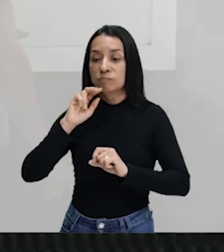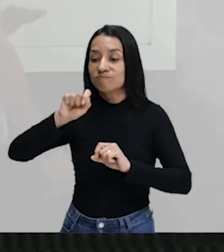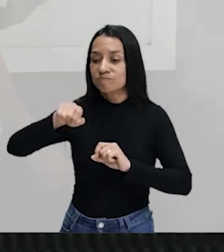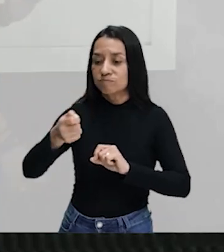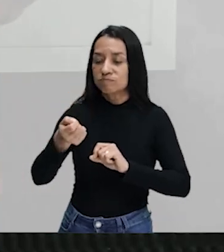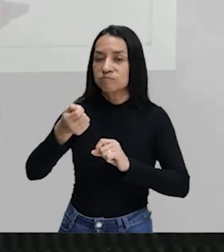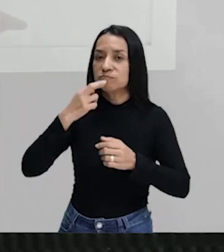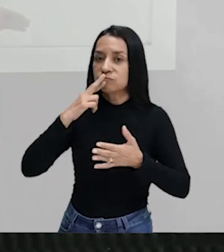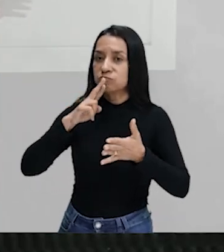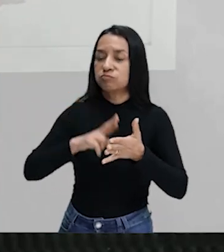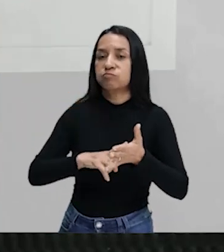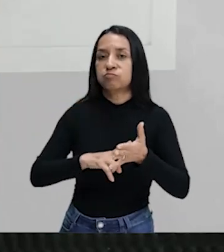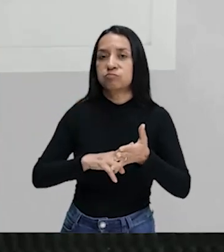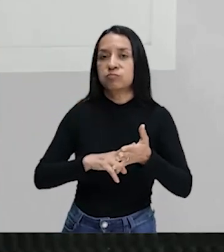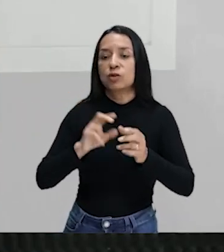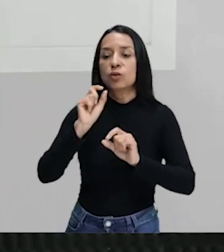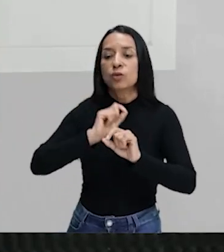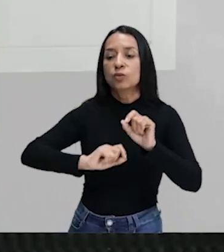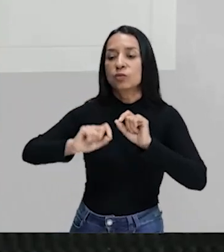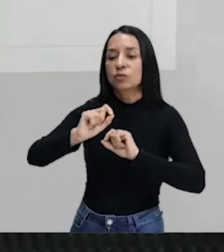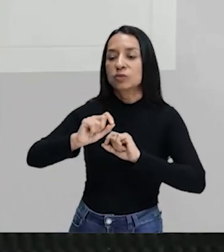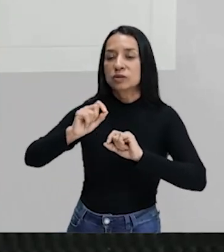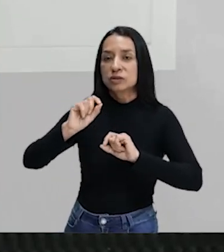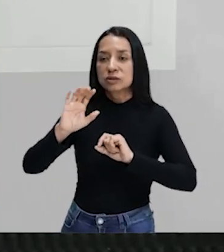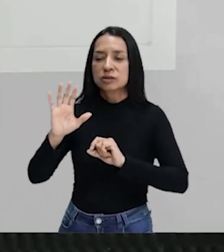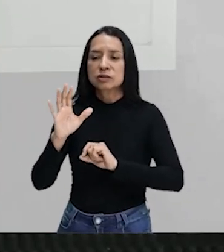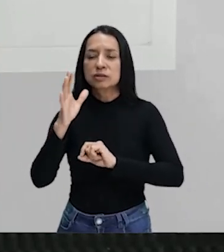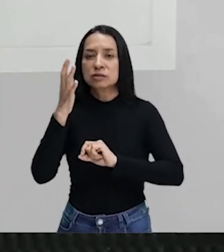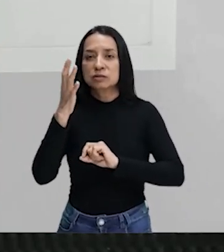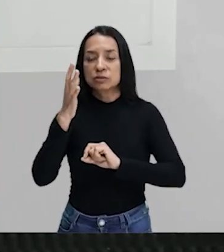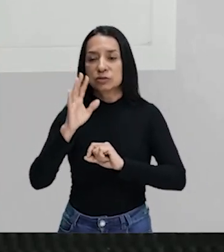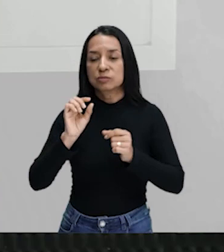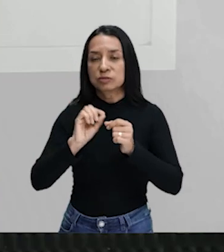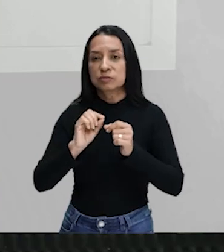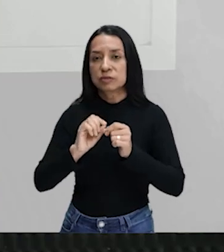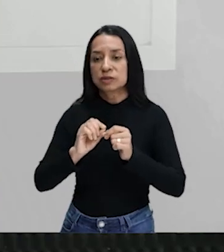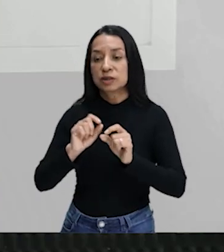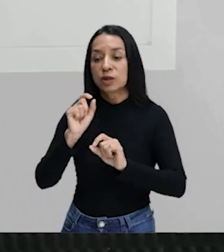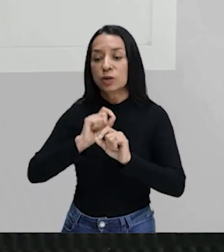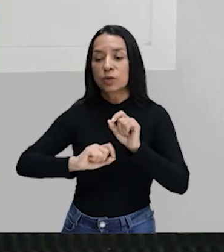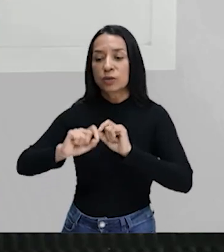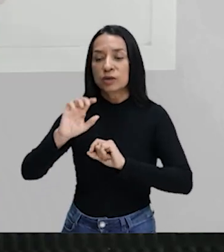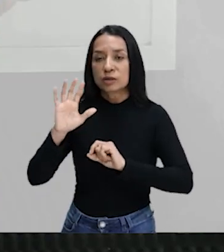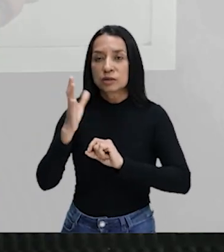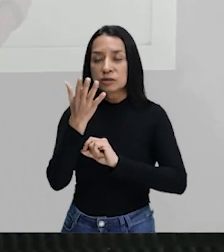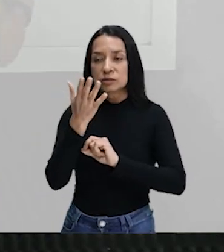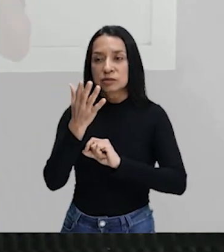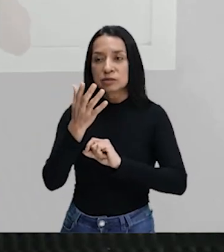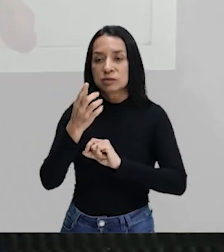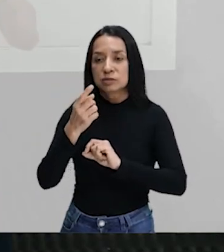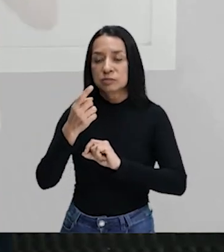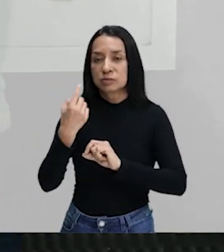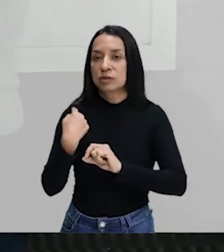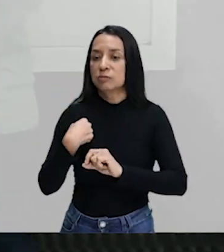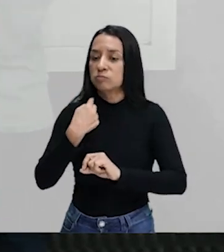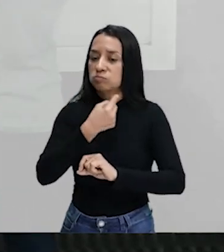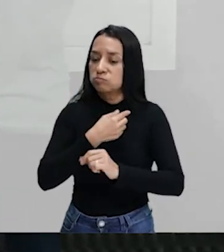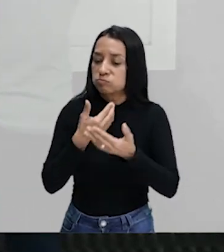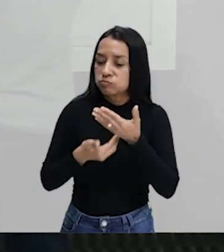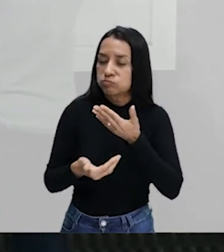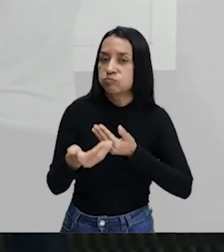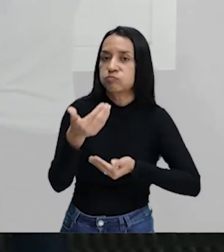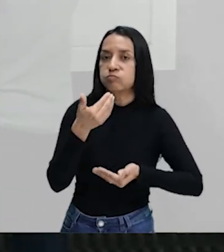decidimos fazer, aquilo que nós decidimos através da nossa reflexão executar, aí existe